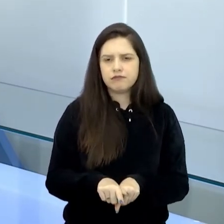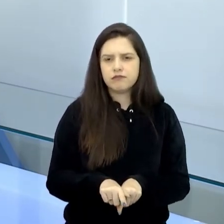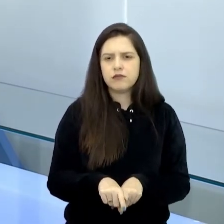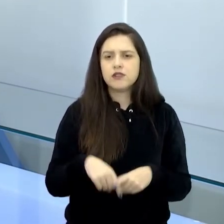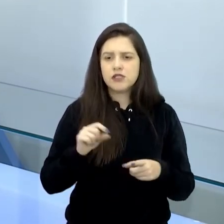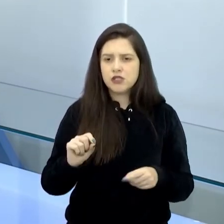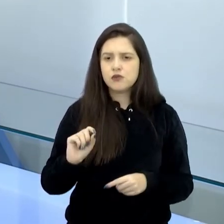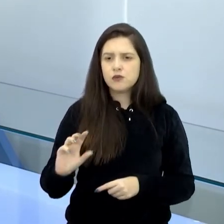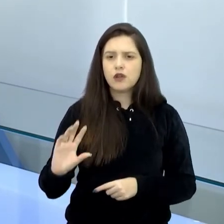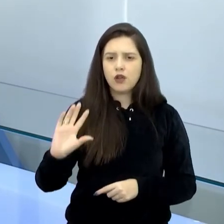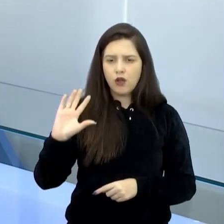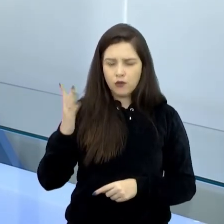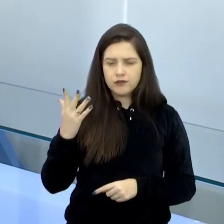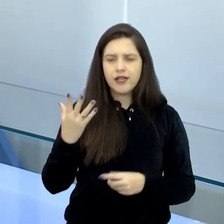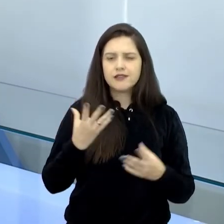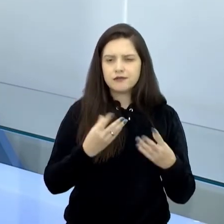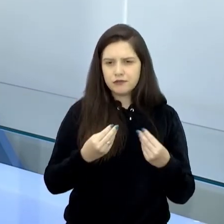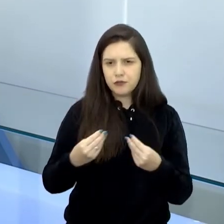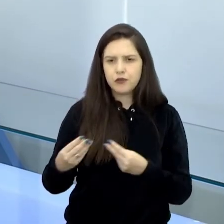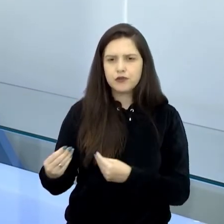Isso acontece com muita